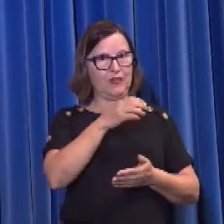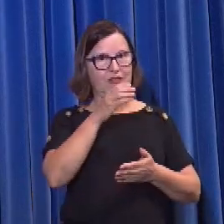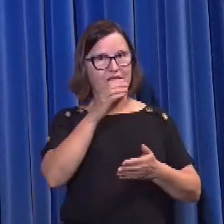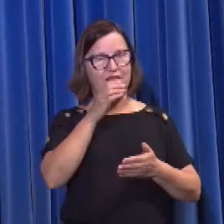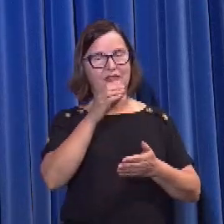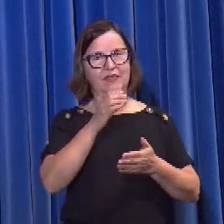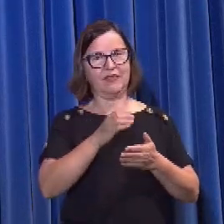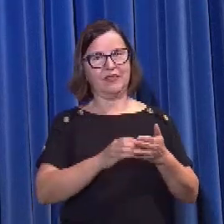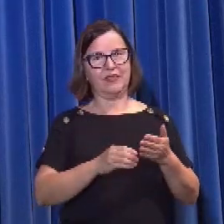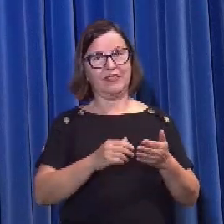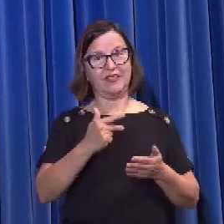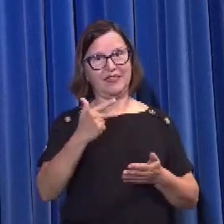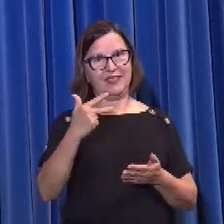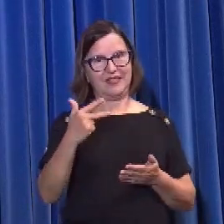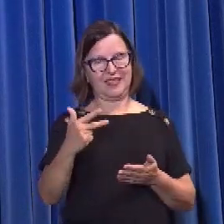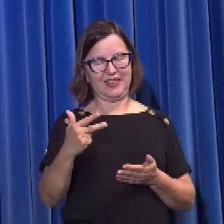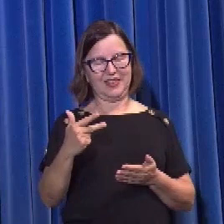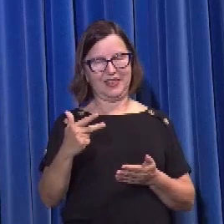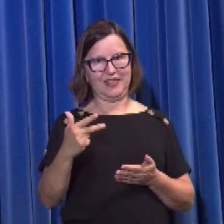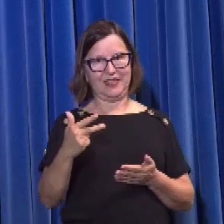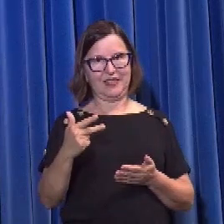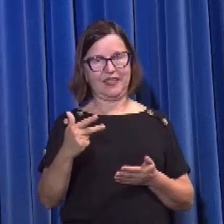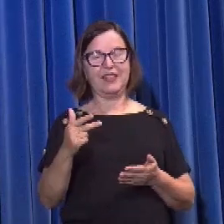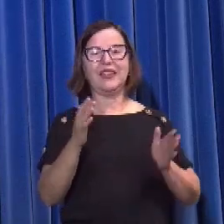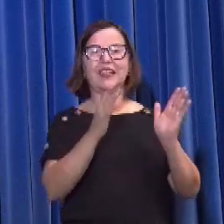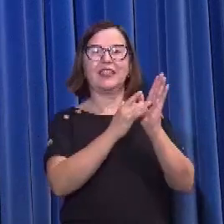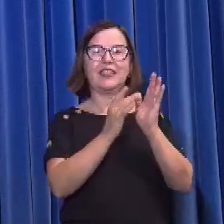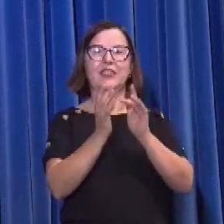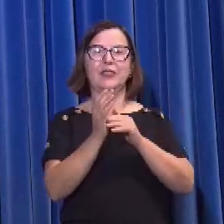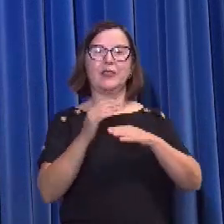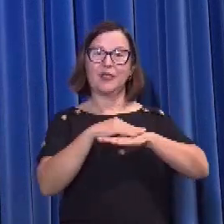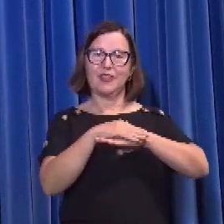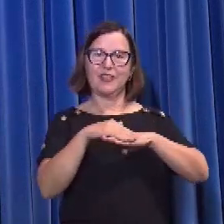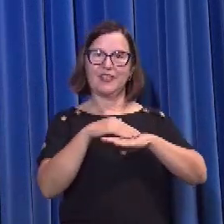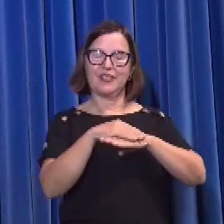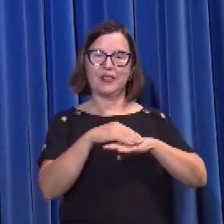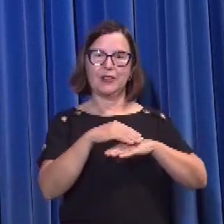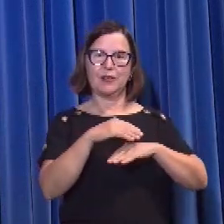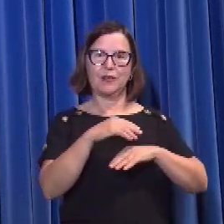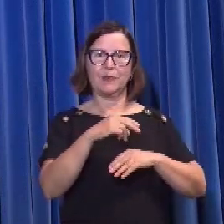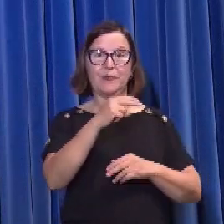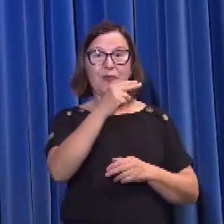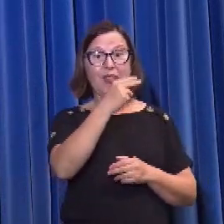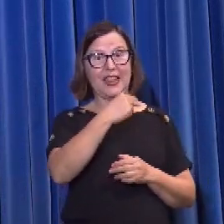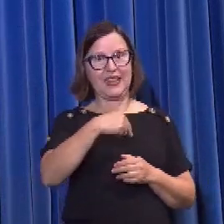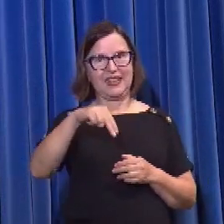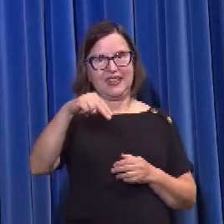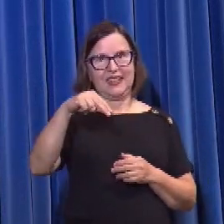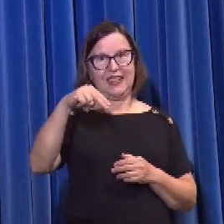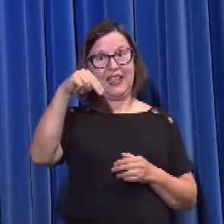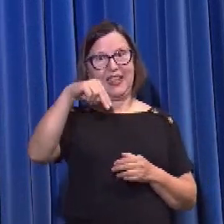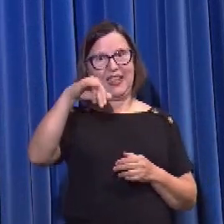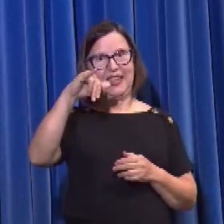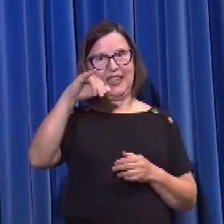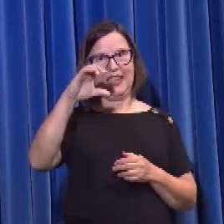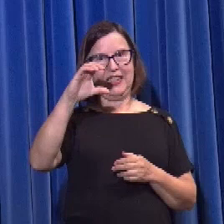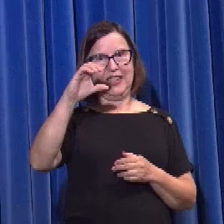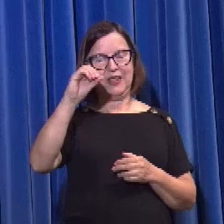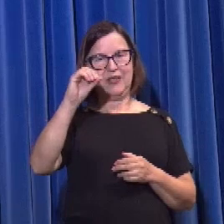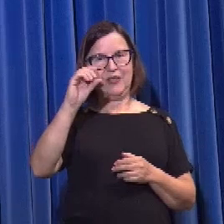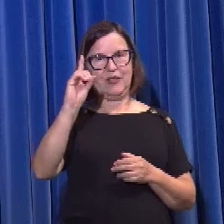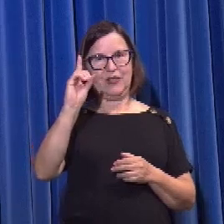3, onde Jesus está conversando com Nicodemos, que era um fariseu, um